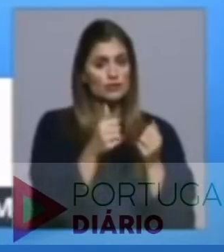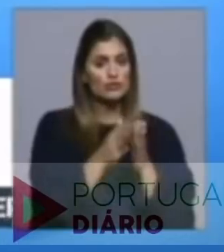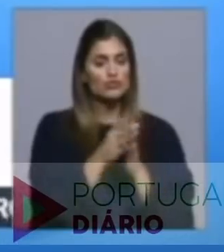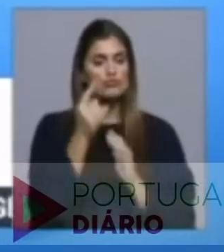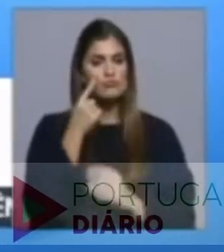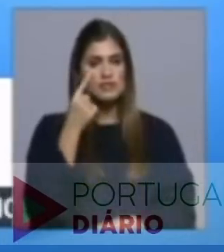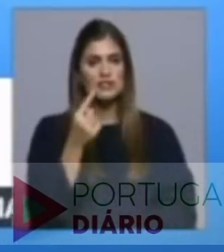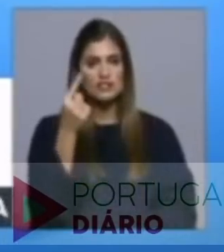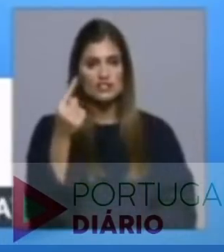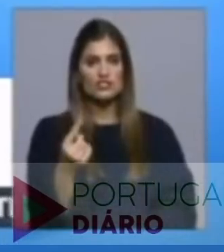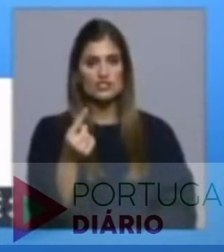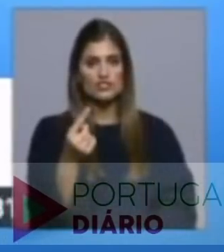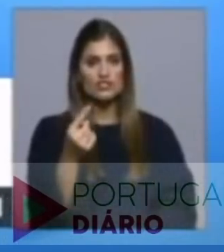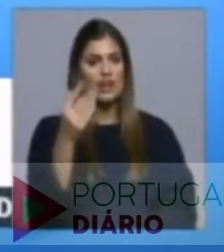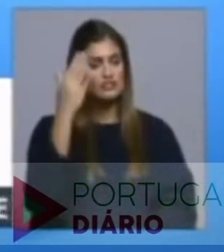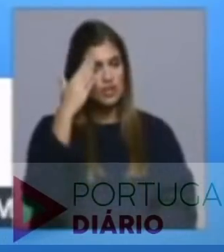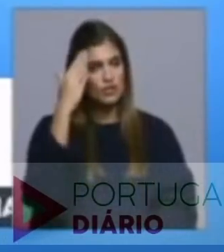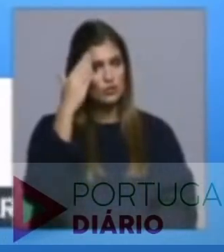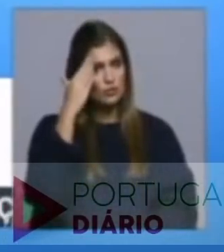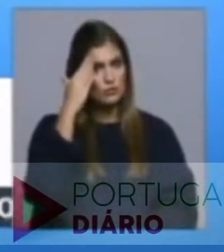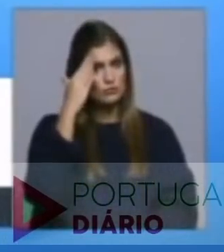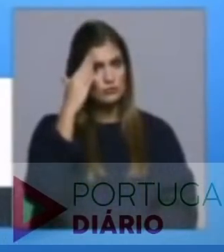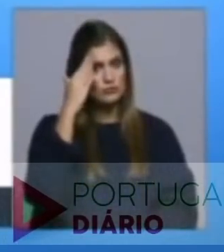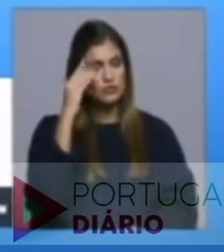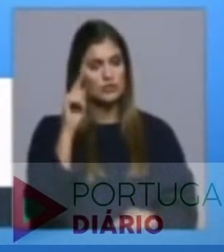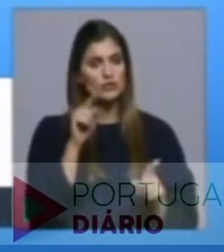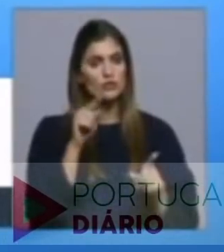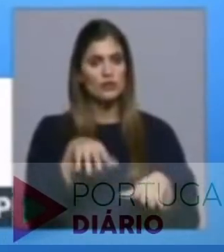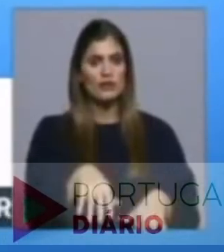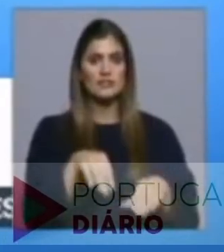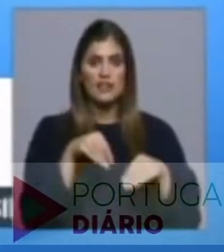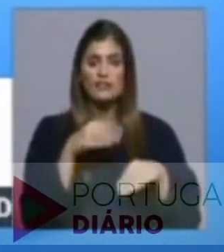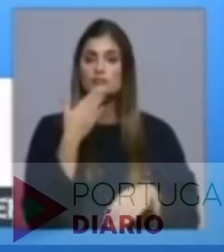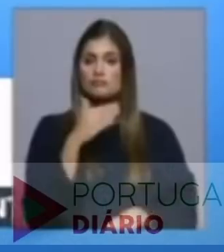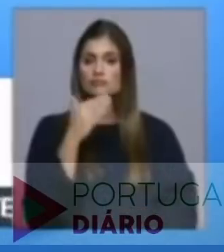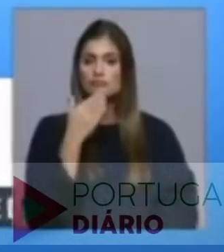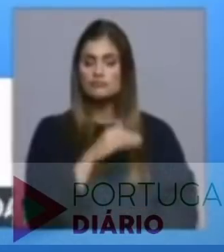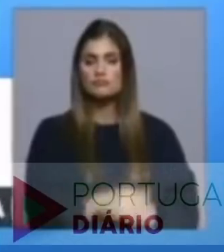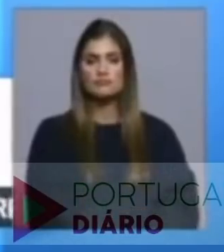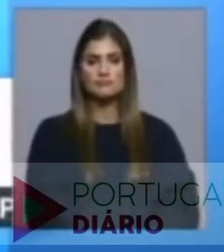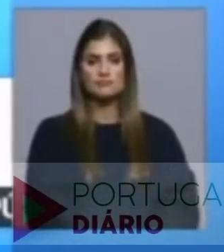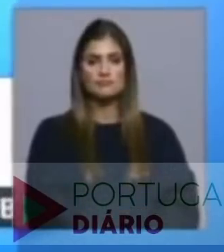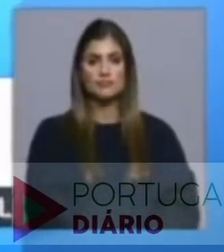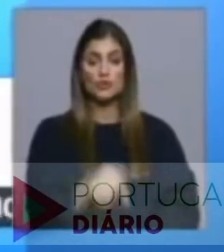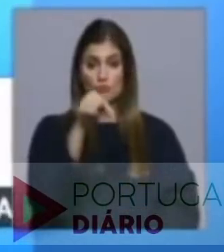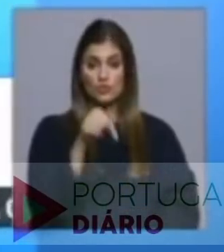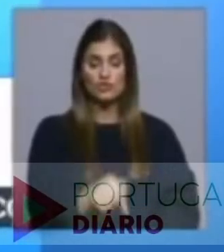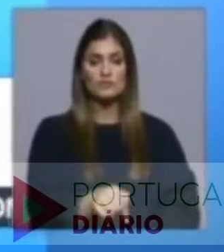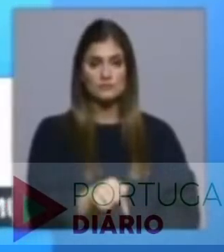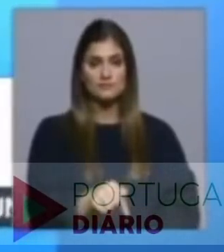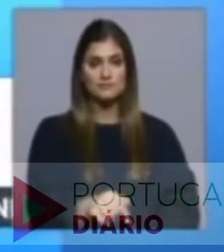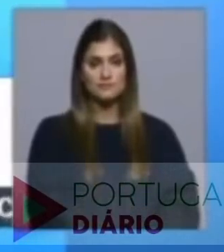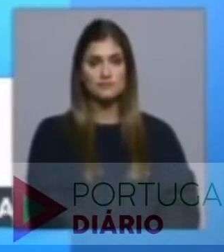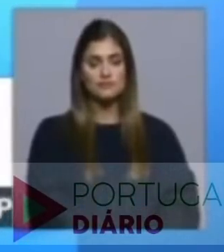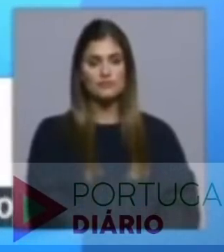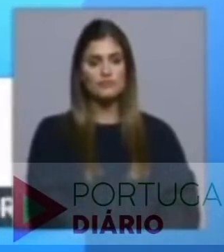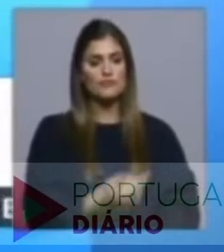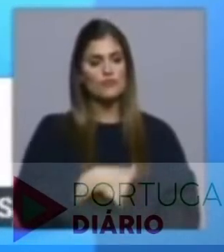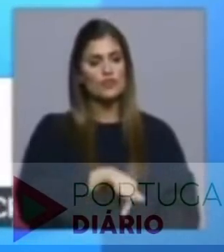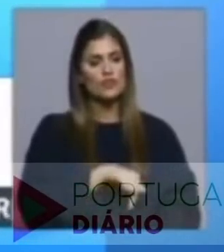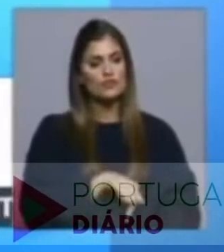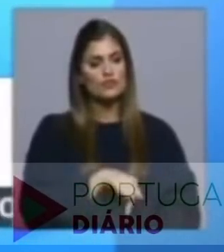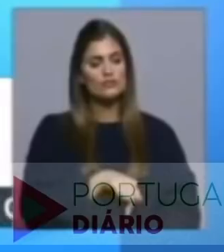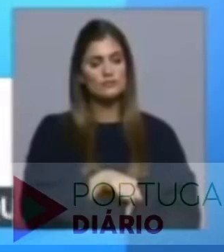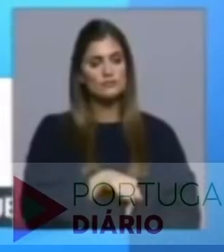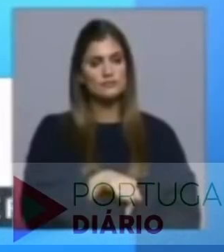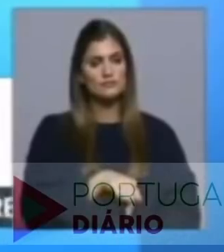especialistas consensualizaram como a aceitável. Hoje, temos um nível